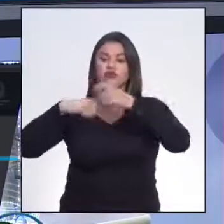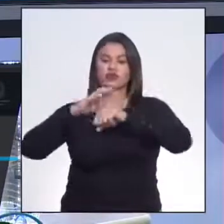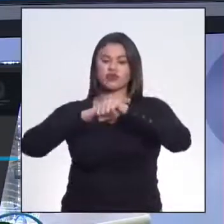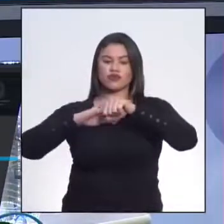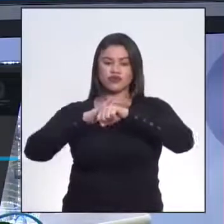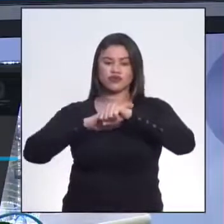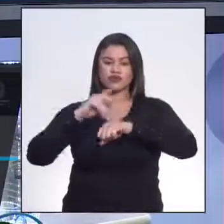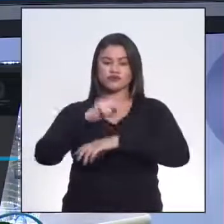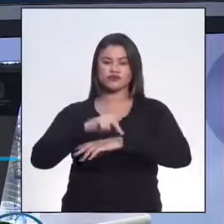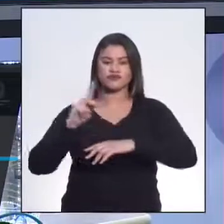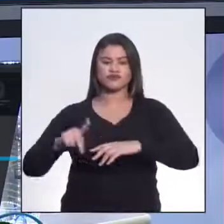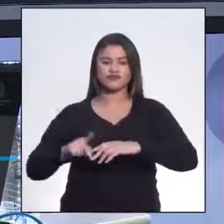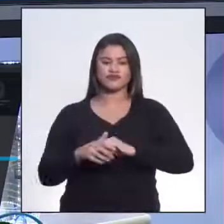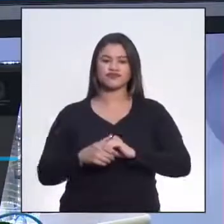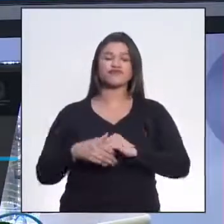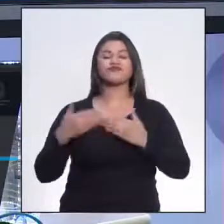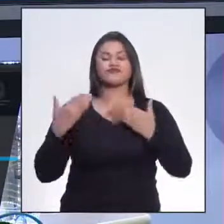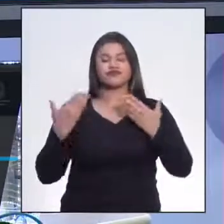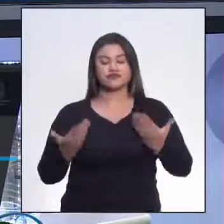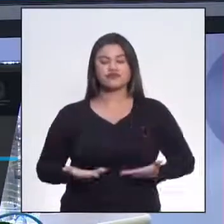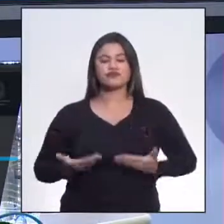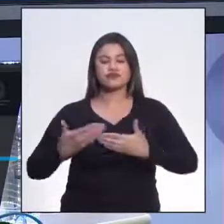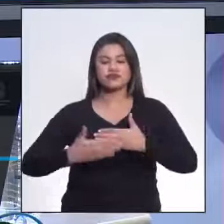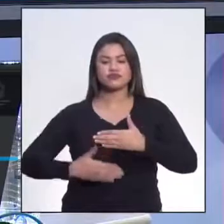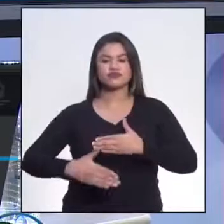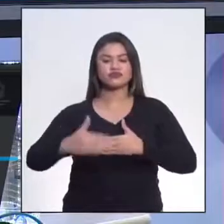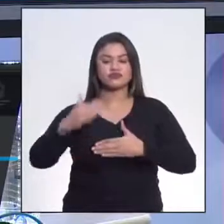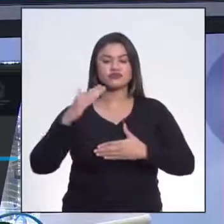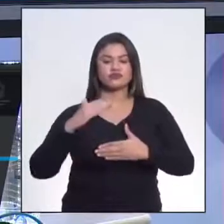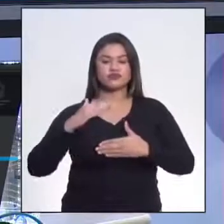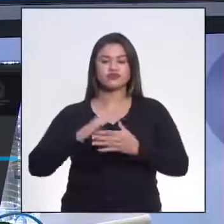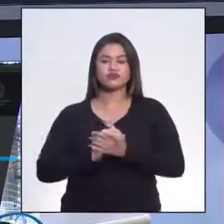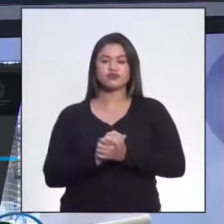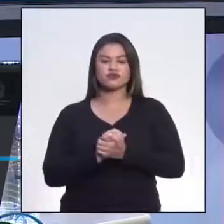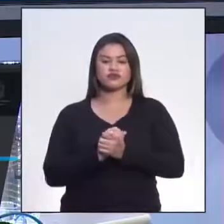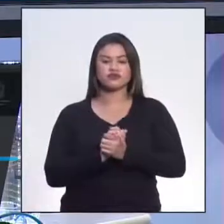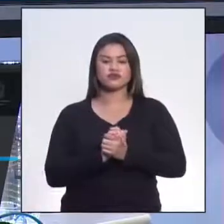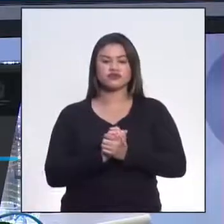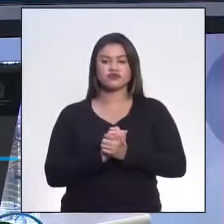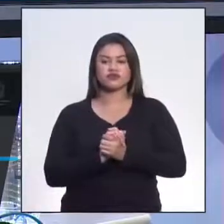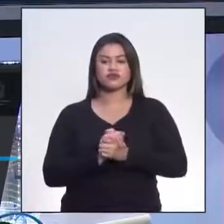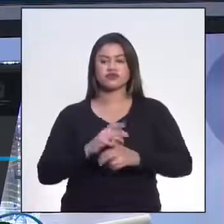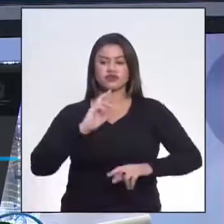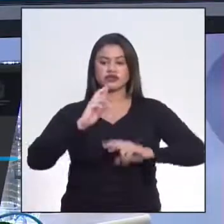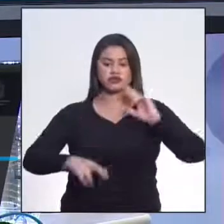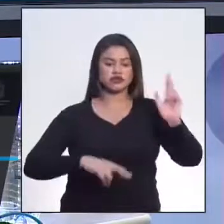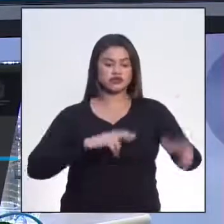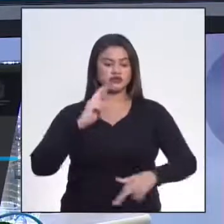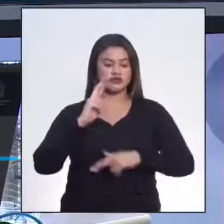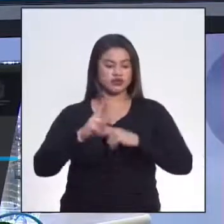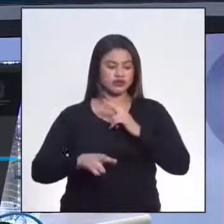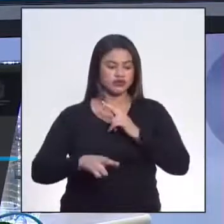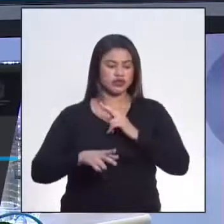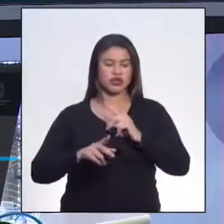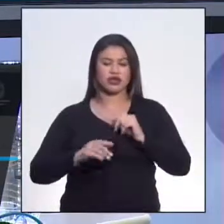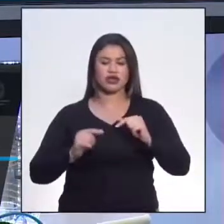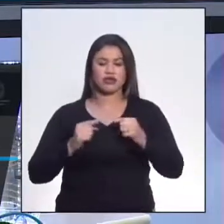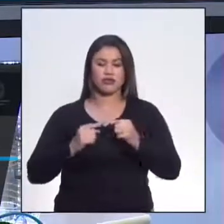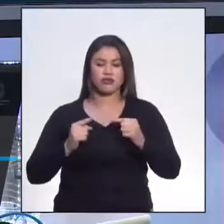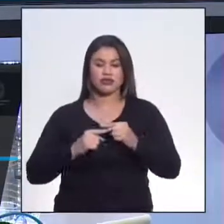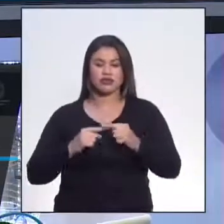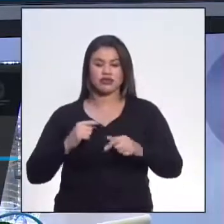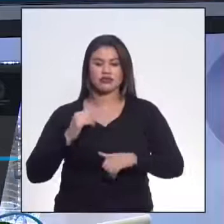muito importante. Então, para que a gente consiga dar continuidade aqui à nossa aula e até mesmo responder essa pergunta, né, de